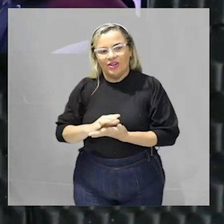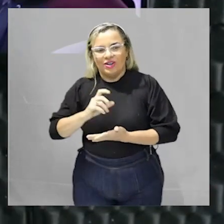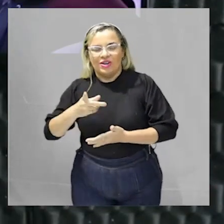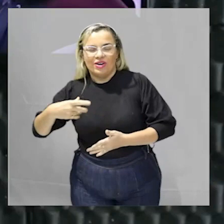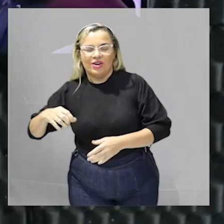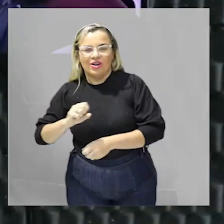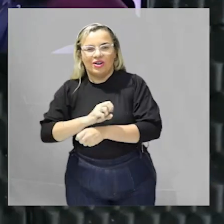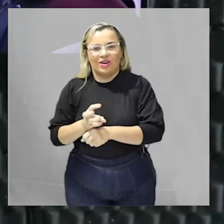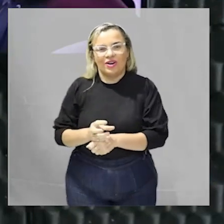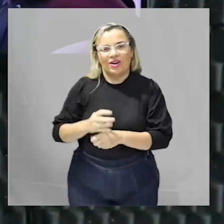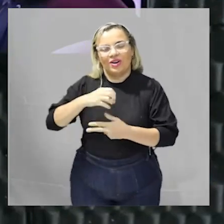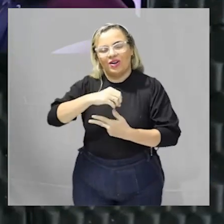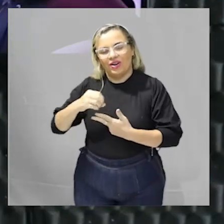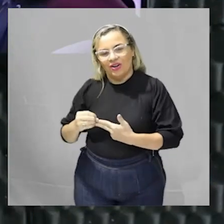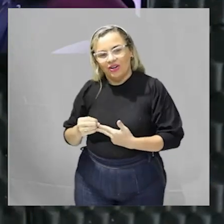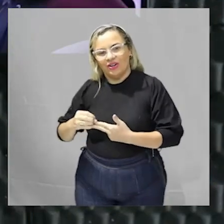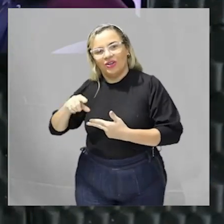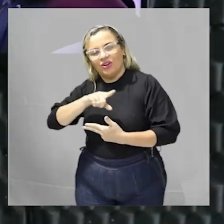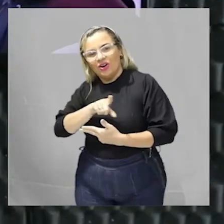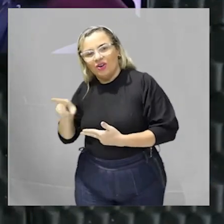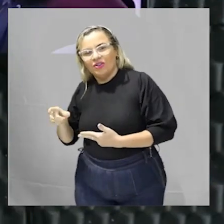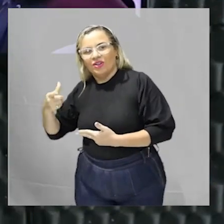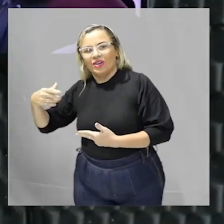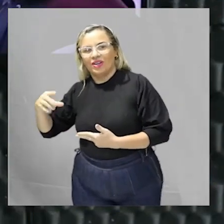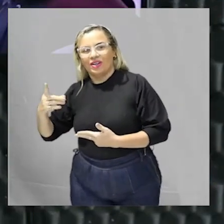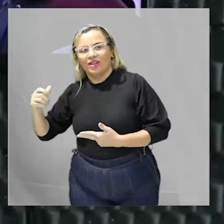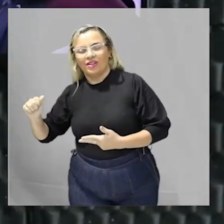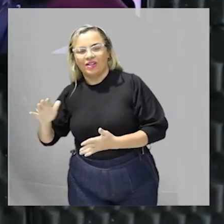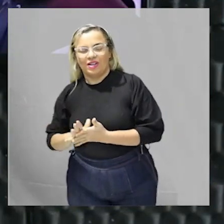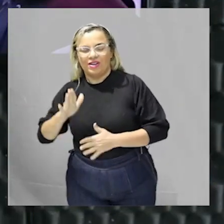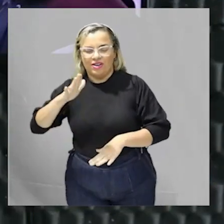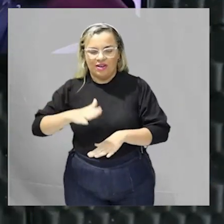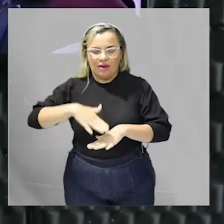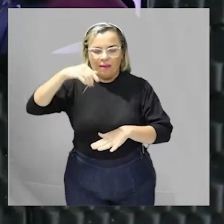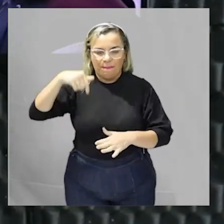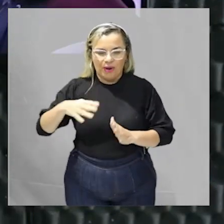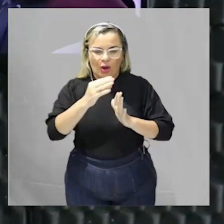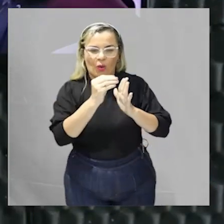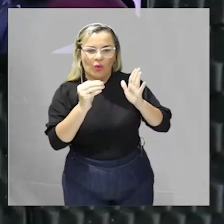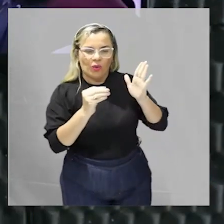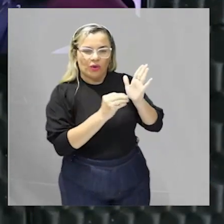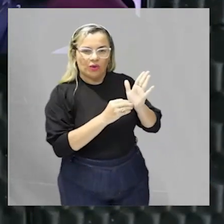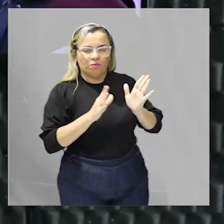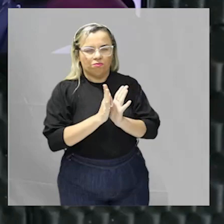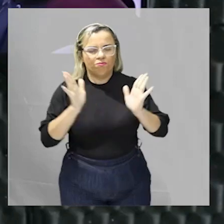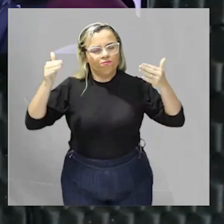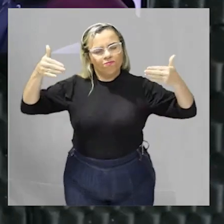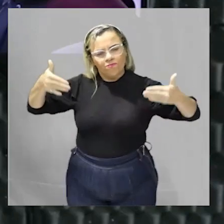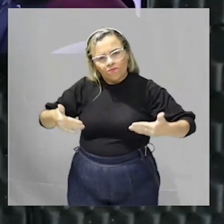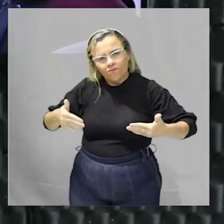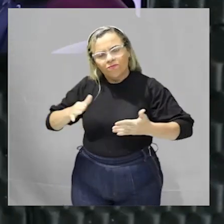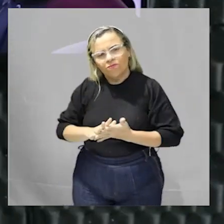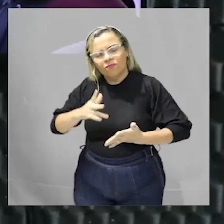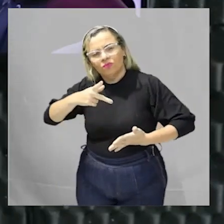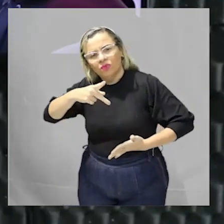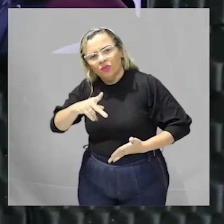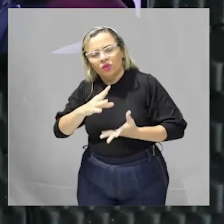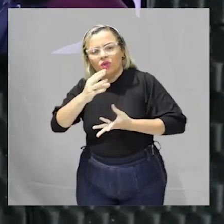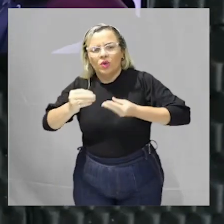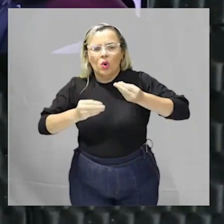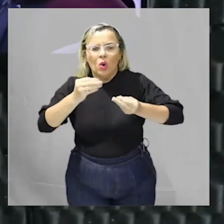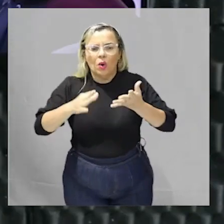é, estamos aqui para mais uma aula para chamar a sua atenção de